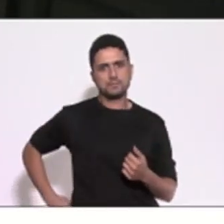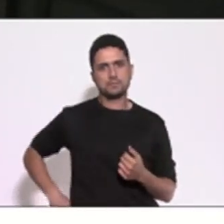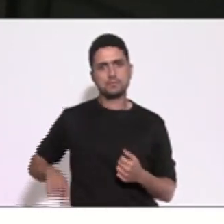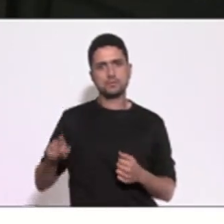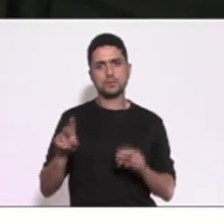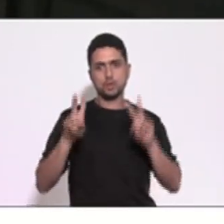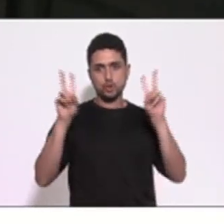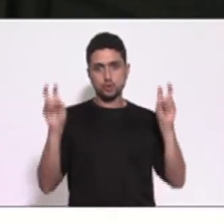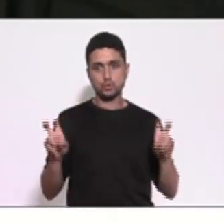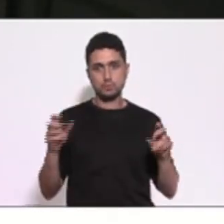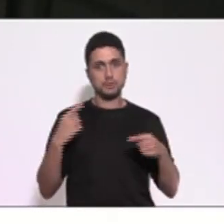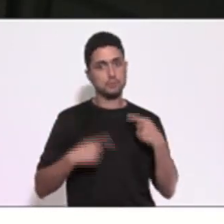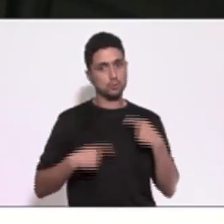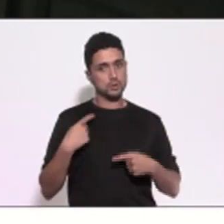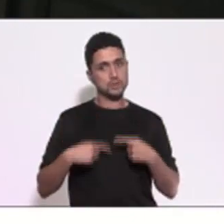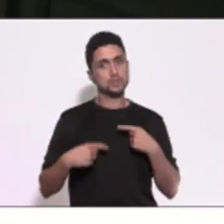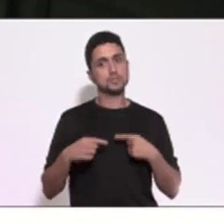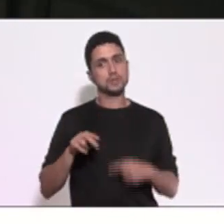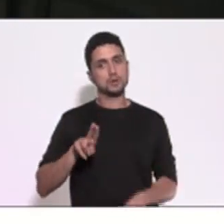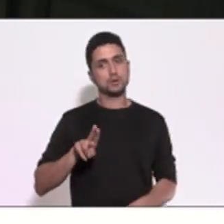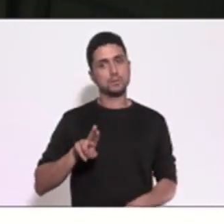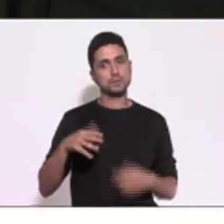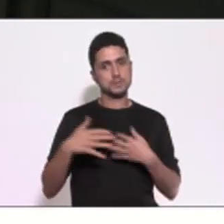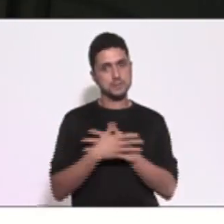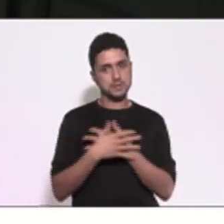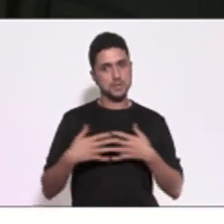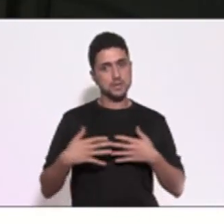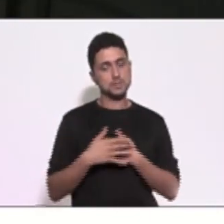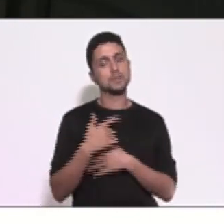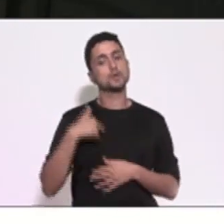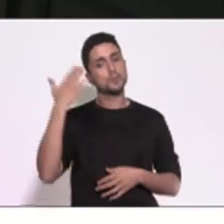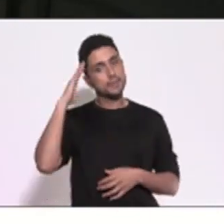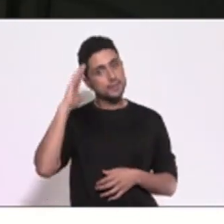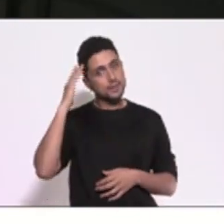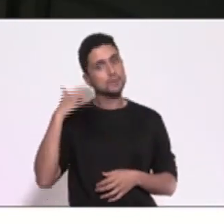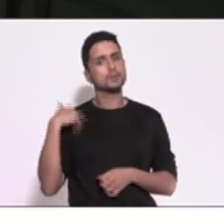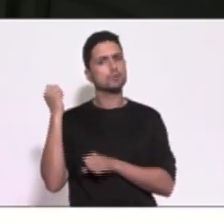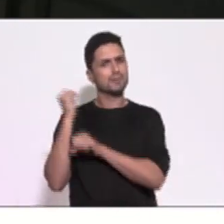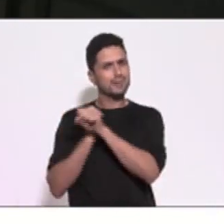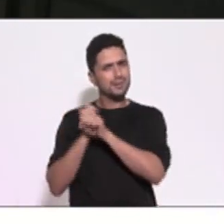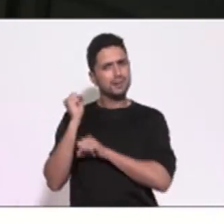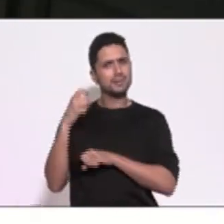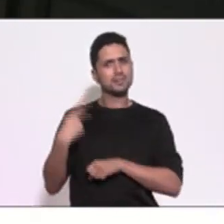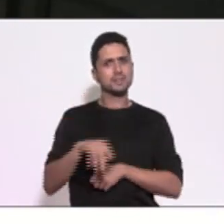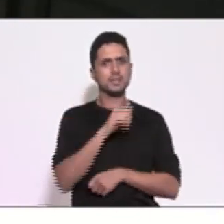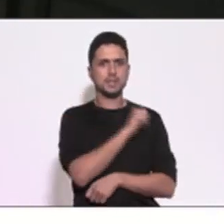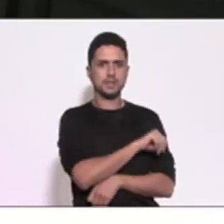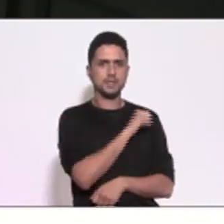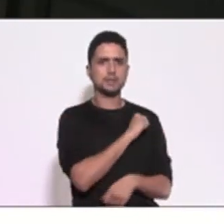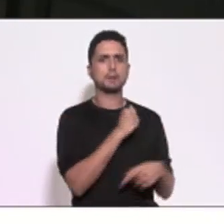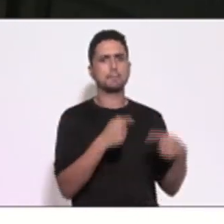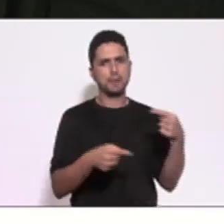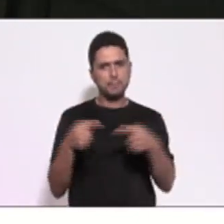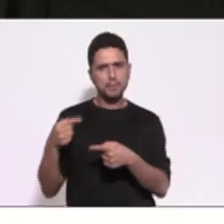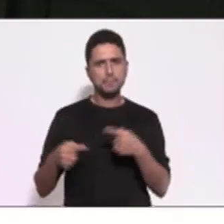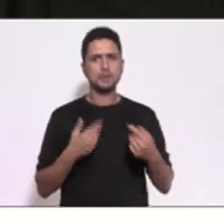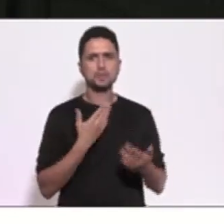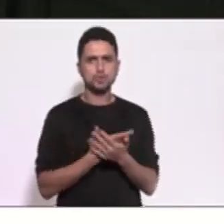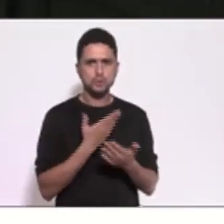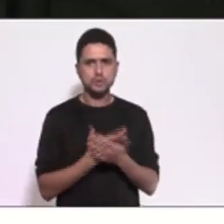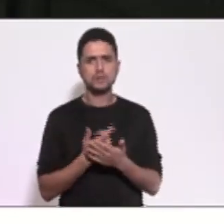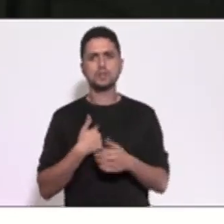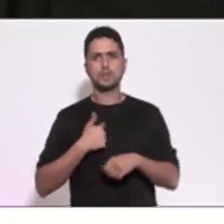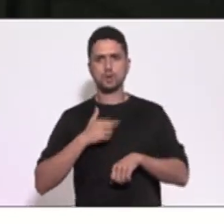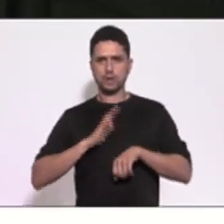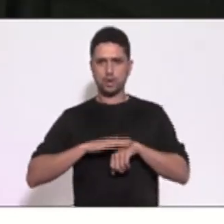política urbana. Passei anos e anos nessa cidade do Rio de Janeiro discutindo, estudando, sou autor